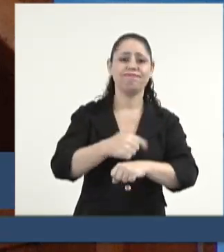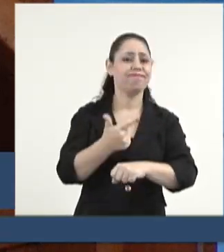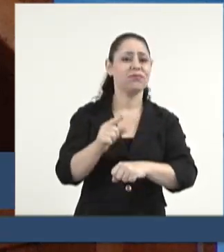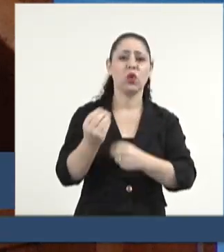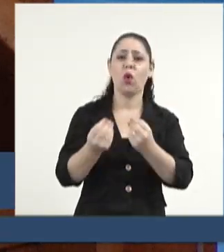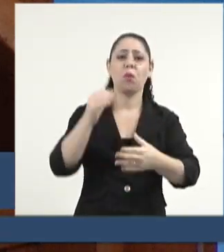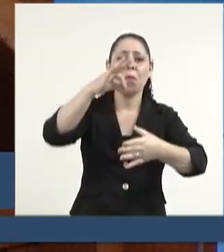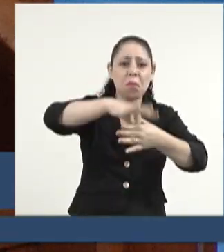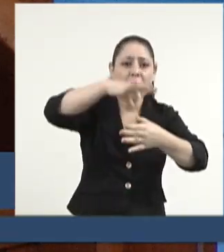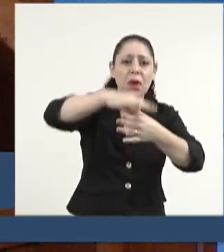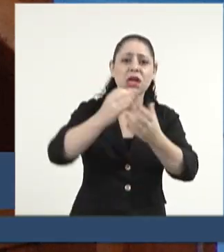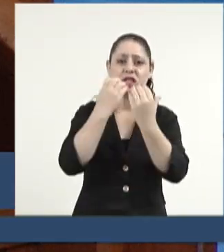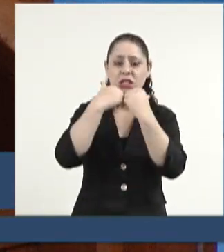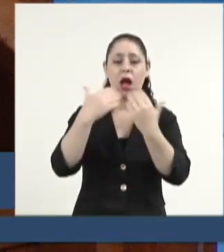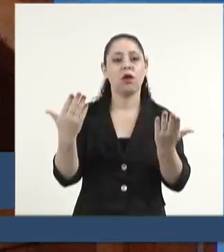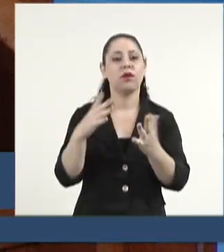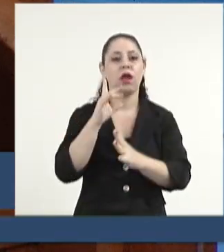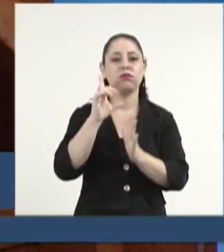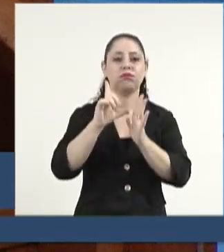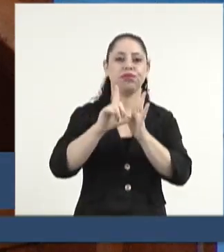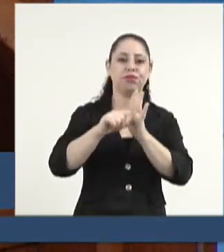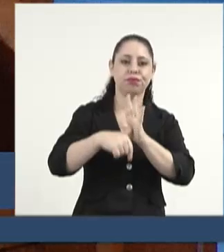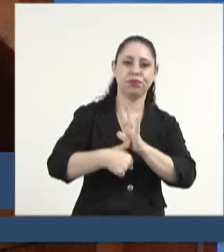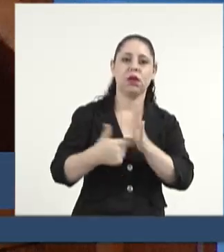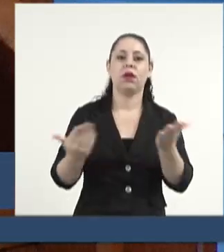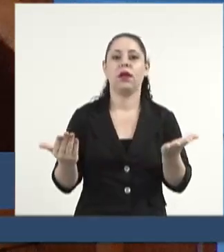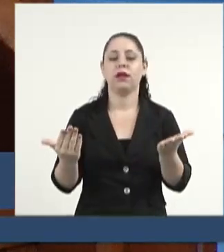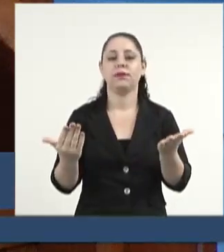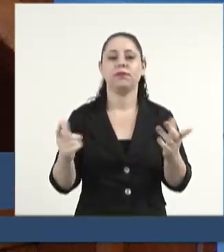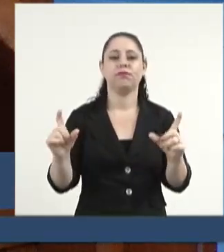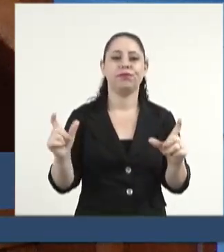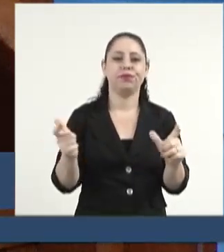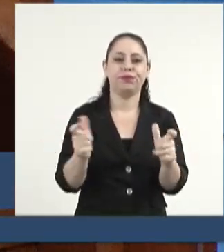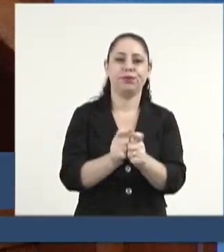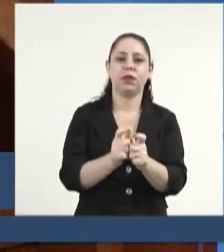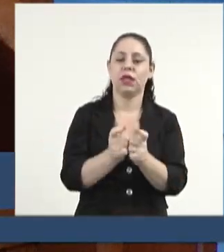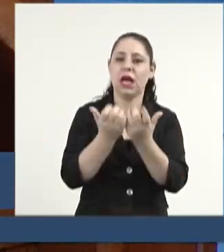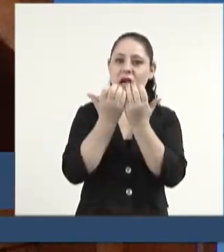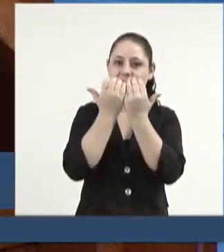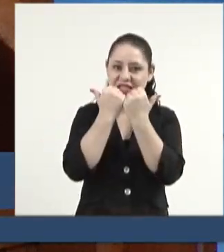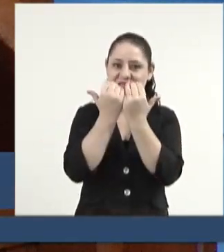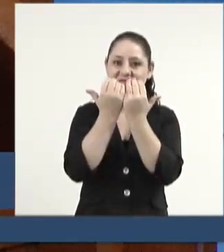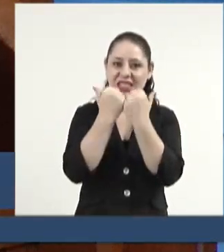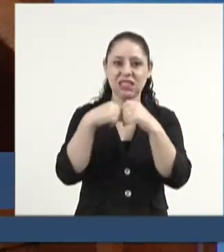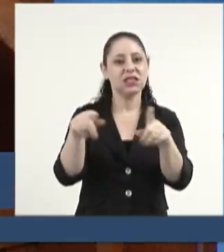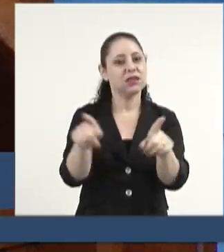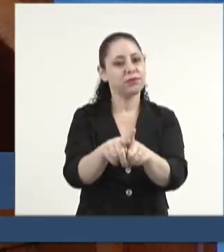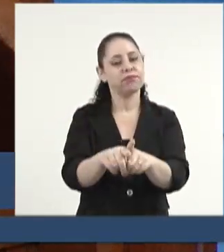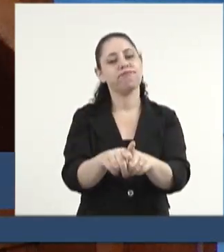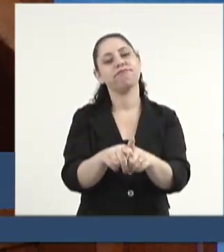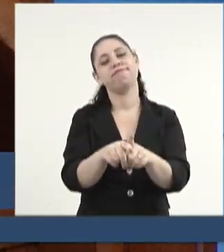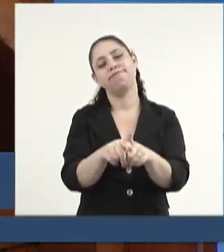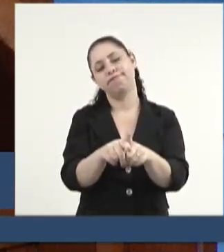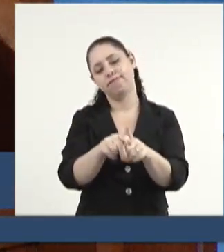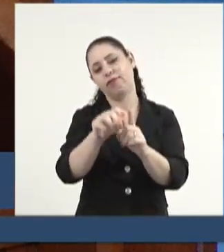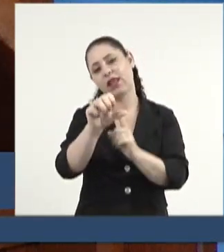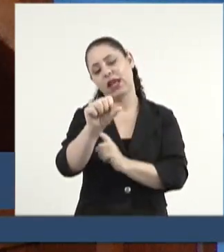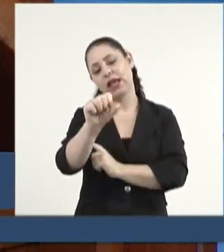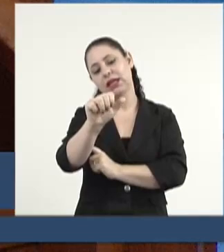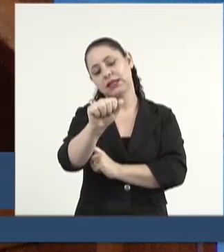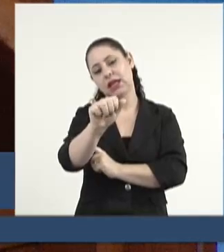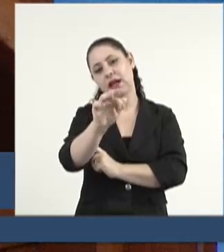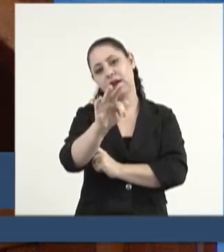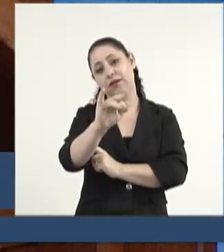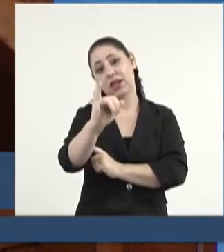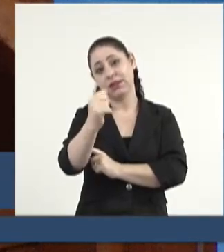plantar o milho. Com isso, nós teremos, por consequência, uma redução grande no plantio do milho safrinha,